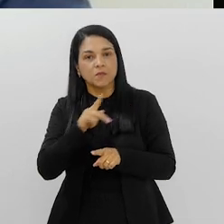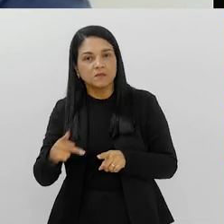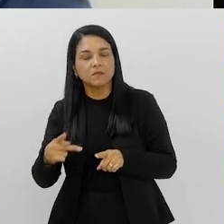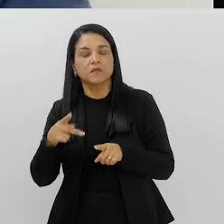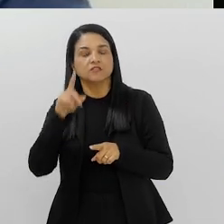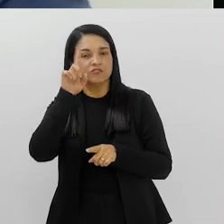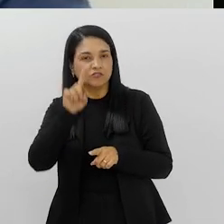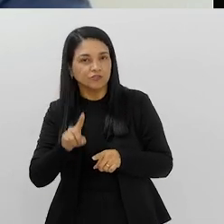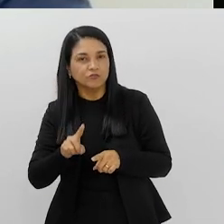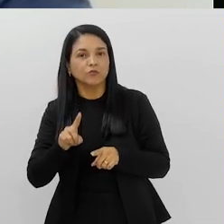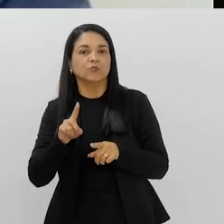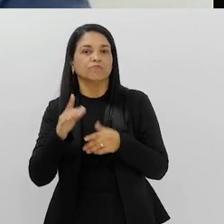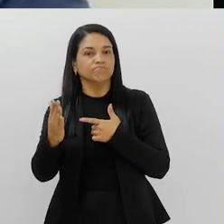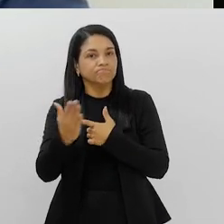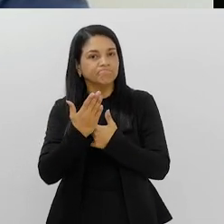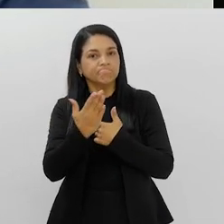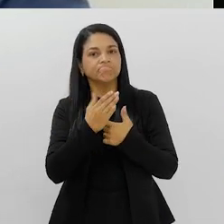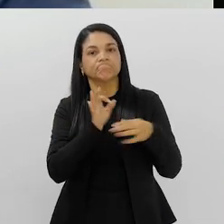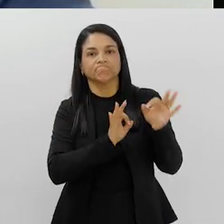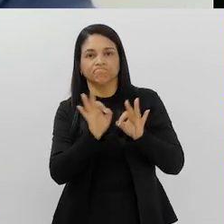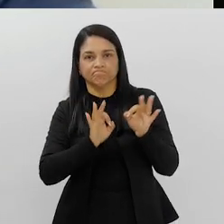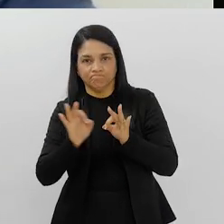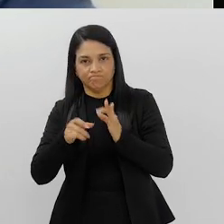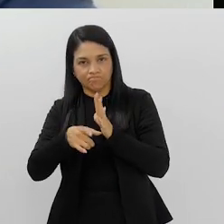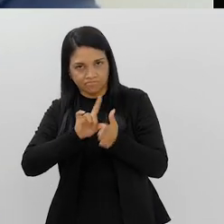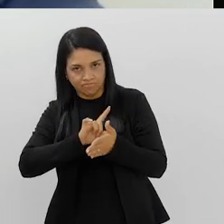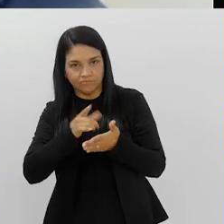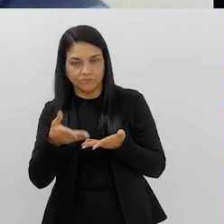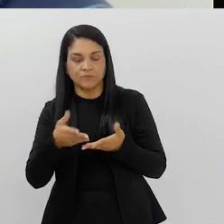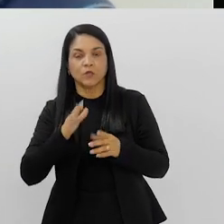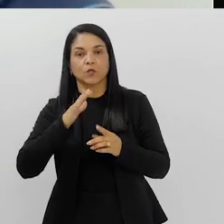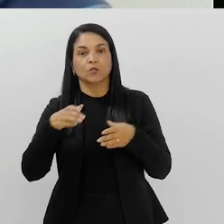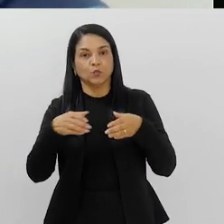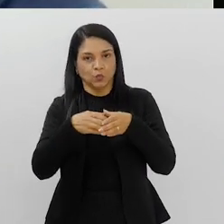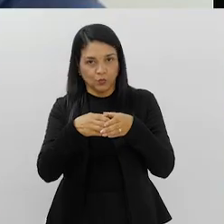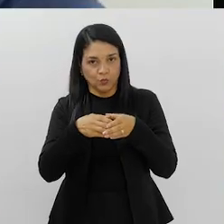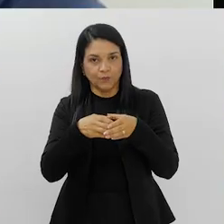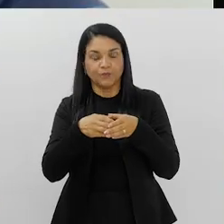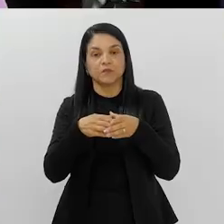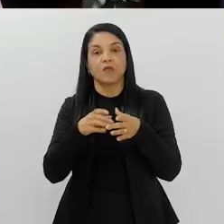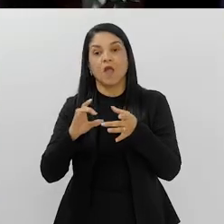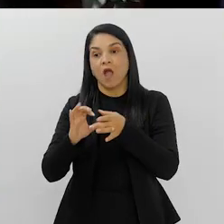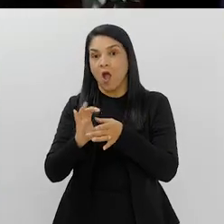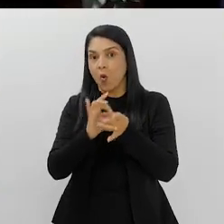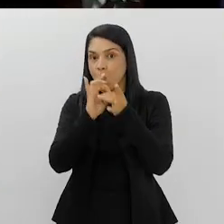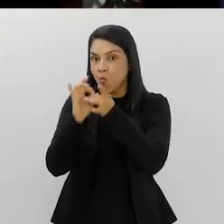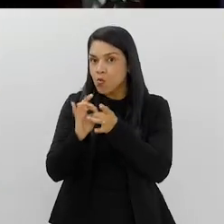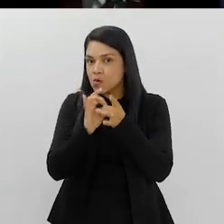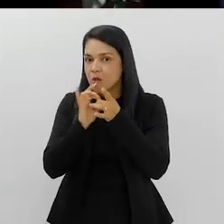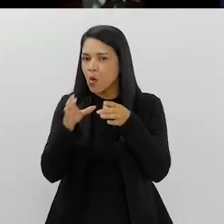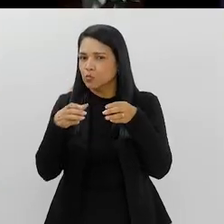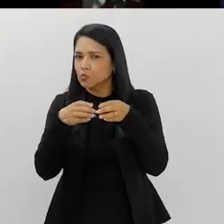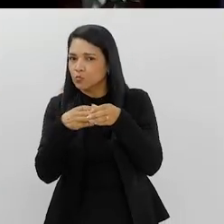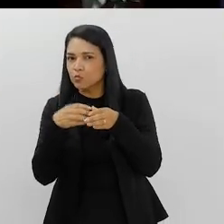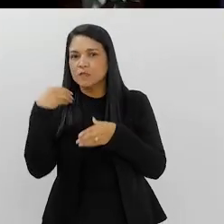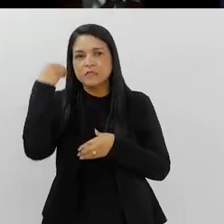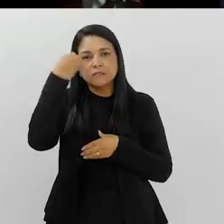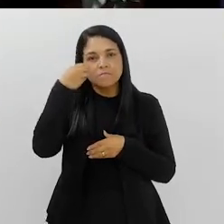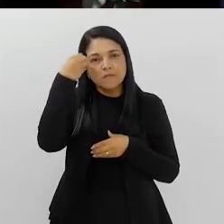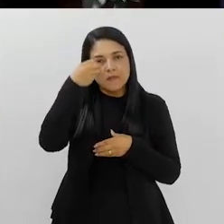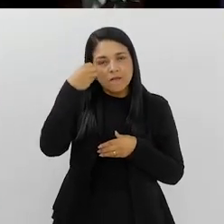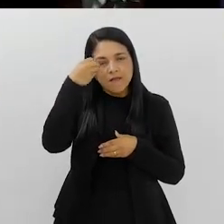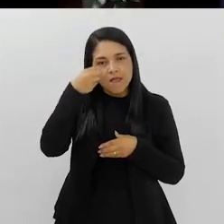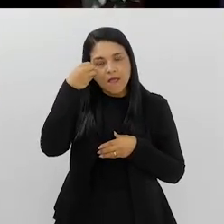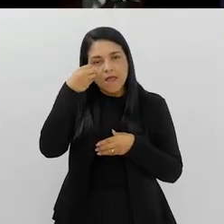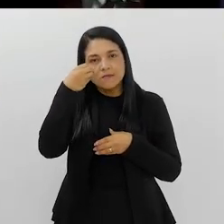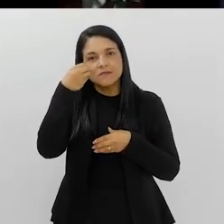clube. Eu acho que isso aí foi fundamental para esse acerto e esse título. Com certeza, né? Porque a união também do grupo, né? A